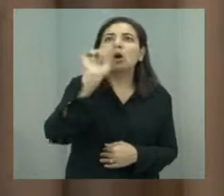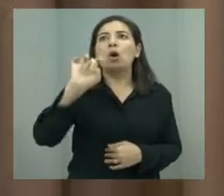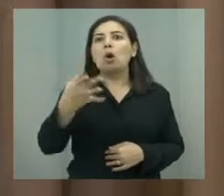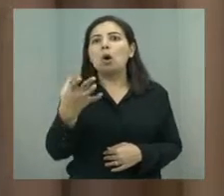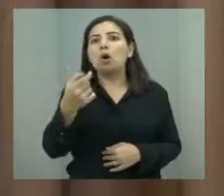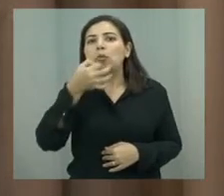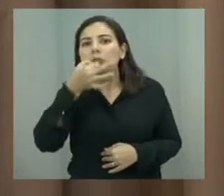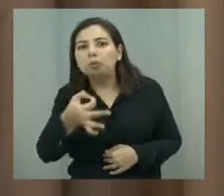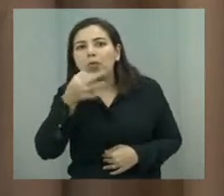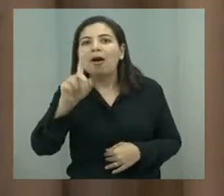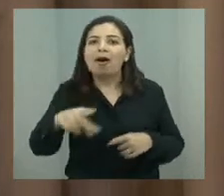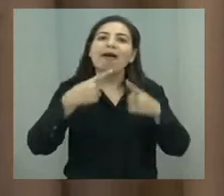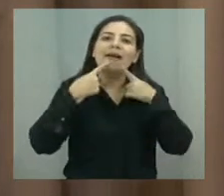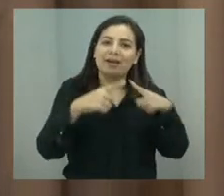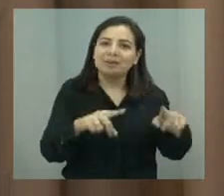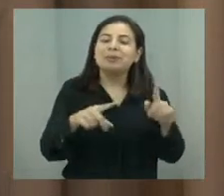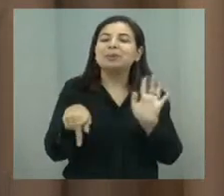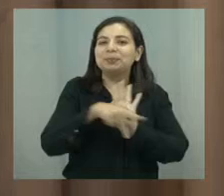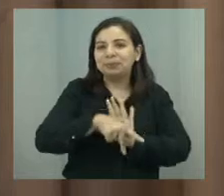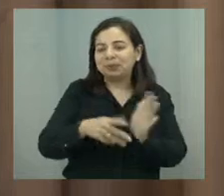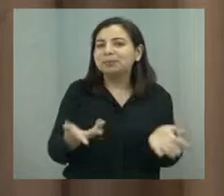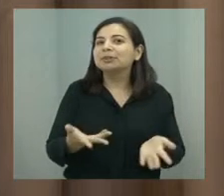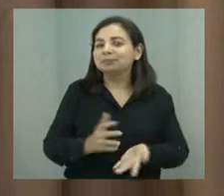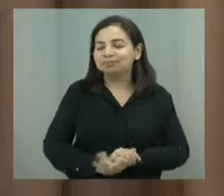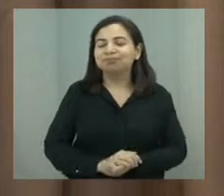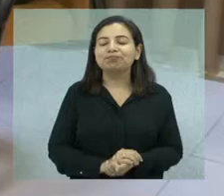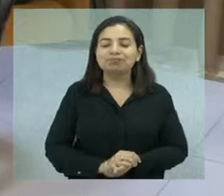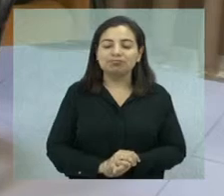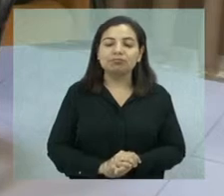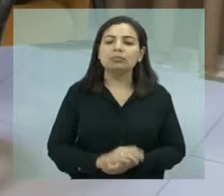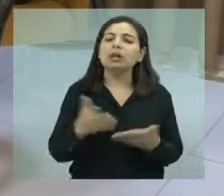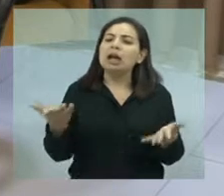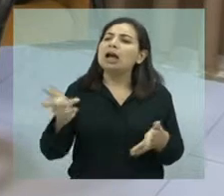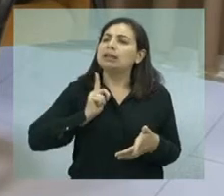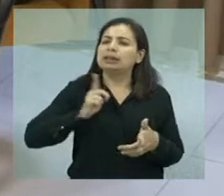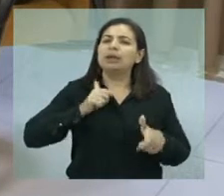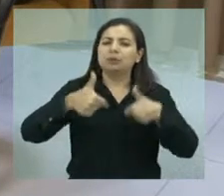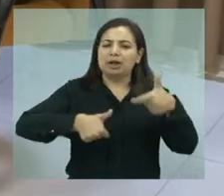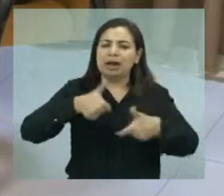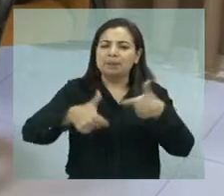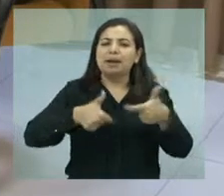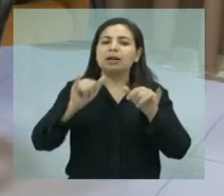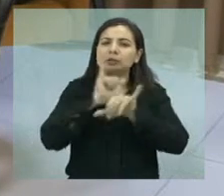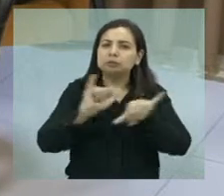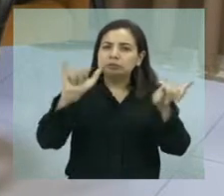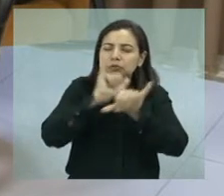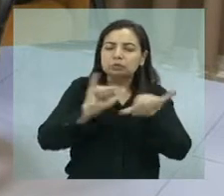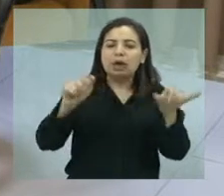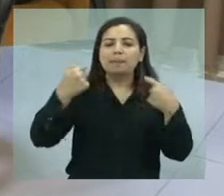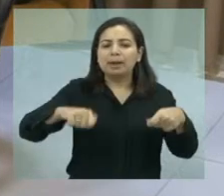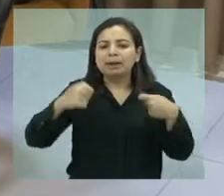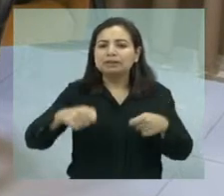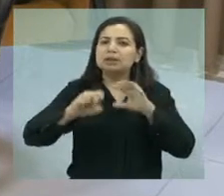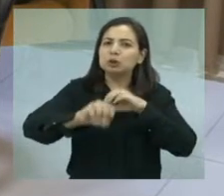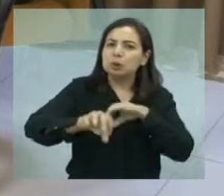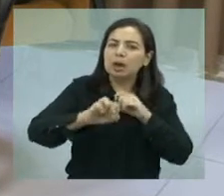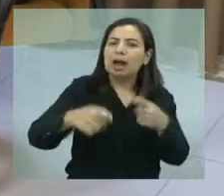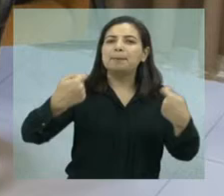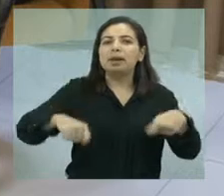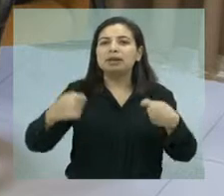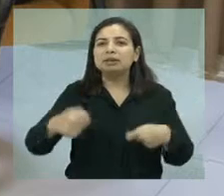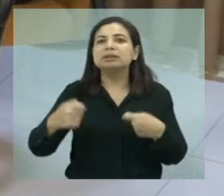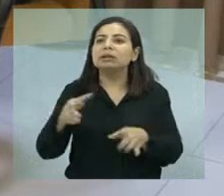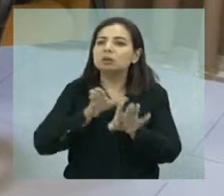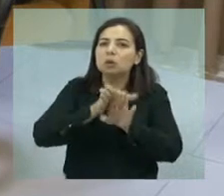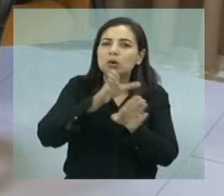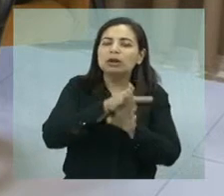Existe também o trabalho feito de conscientizar, né, Nádia? Para que se eduque, para que se oriente. Fala um pouco para a gente.